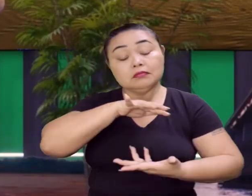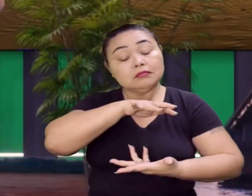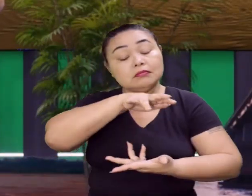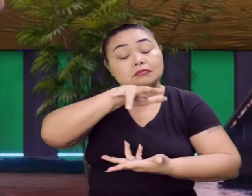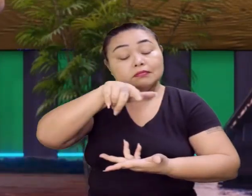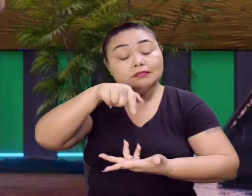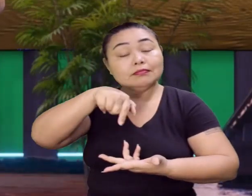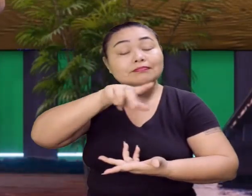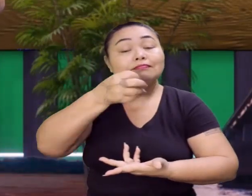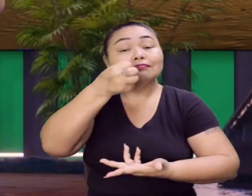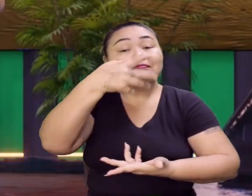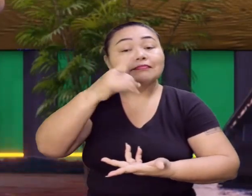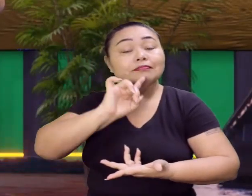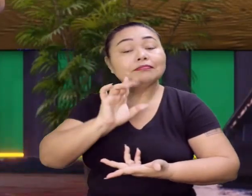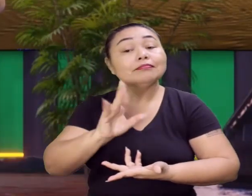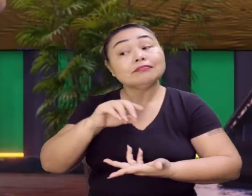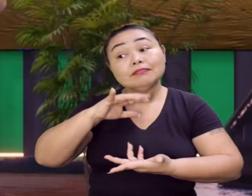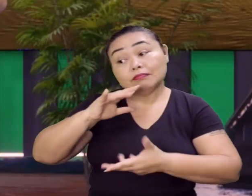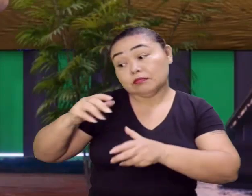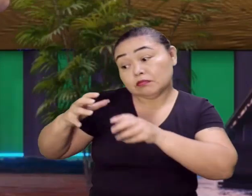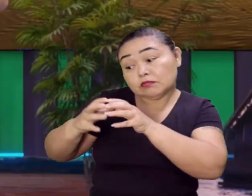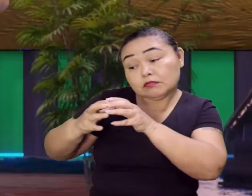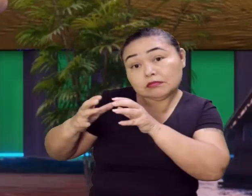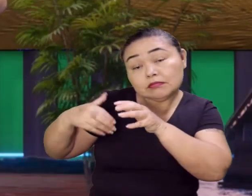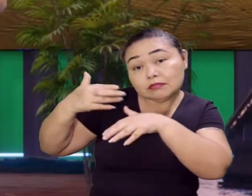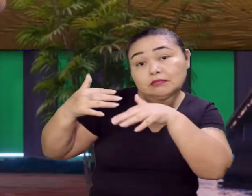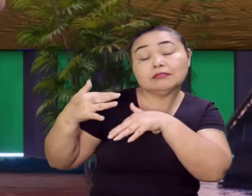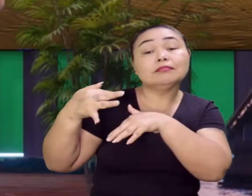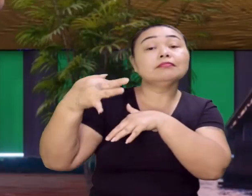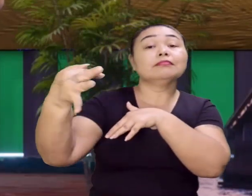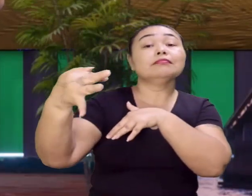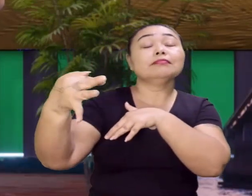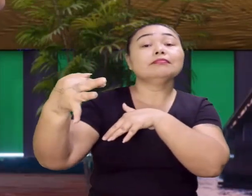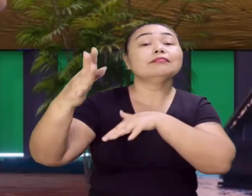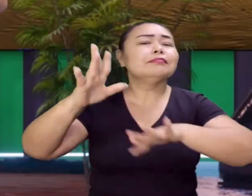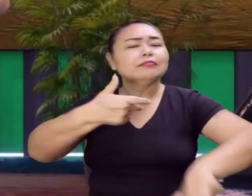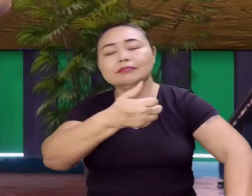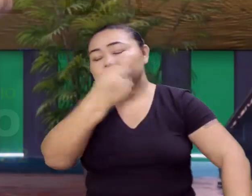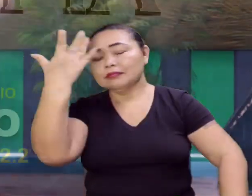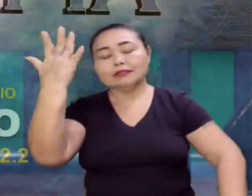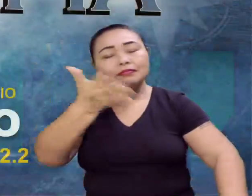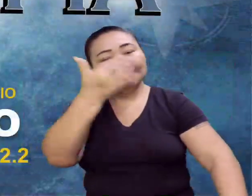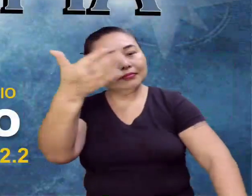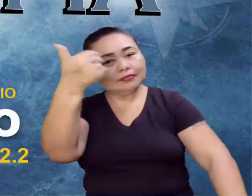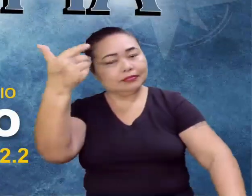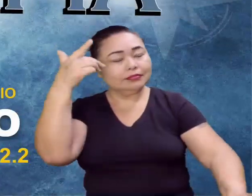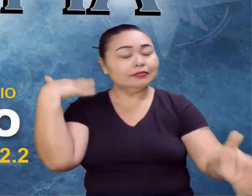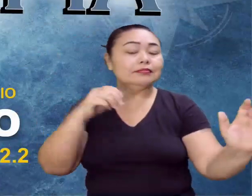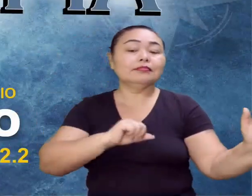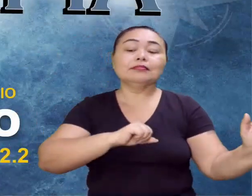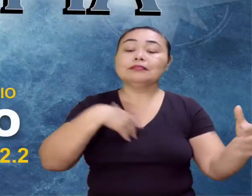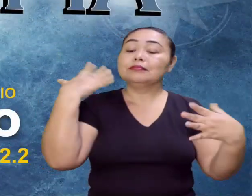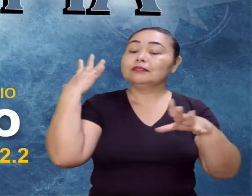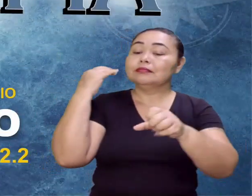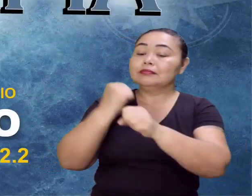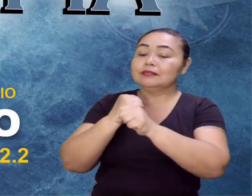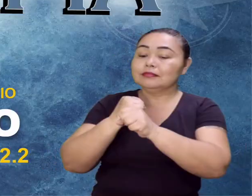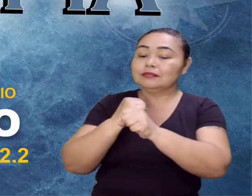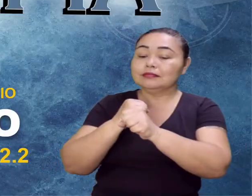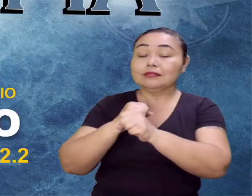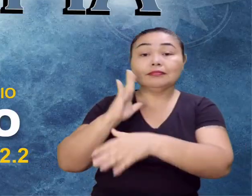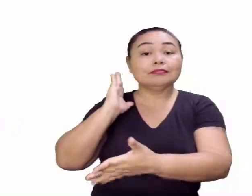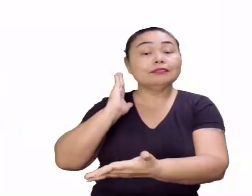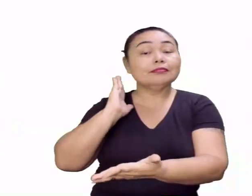saudável para gerações futuras. Exato, galera. É isso? Muito bem. Então, vamos lá para a aula de revisão que